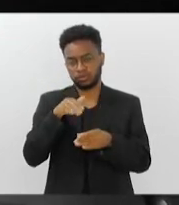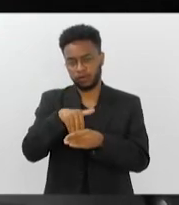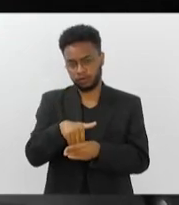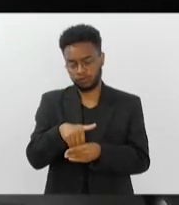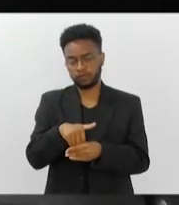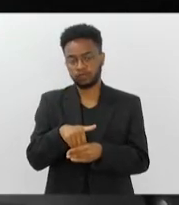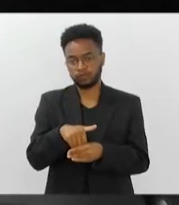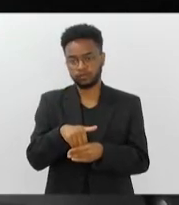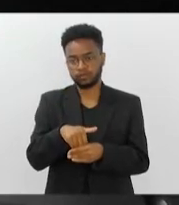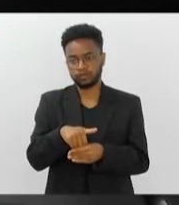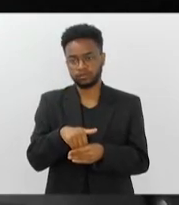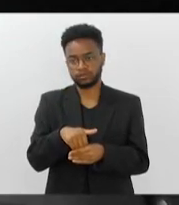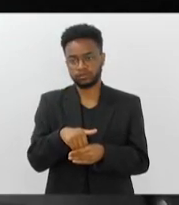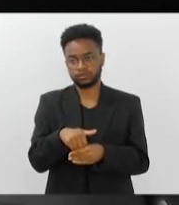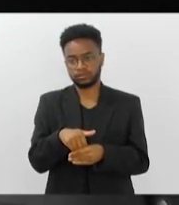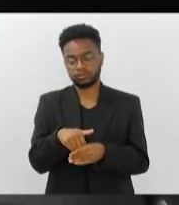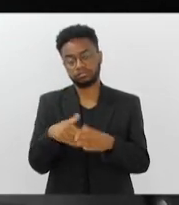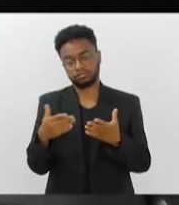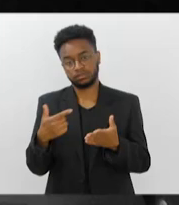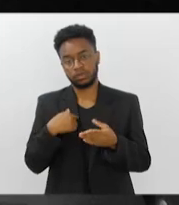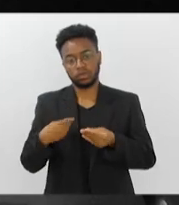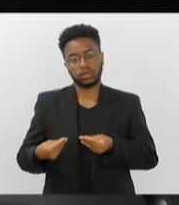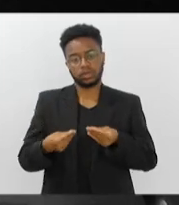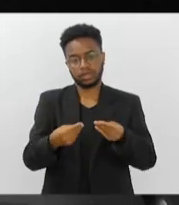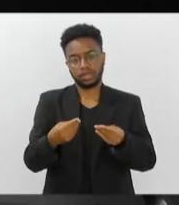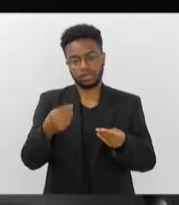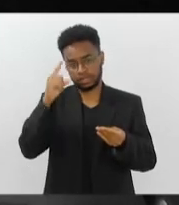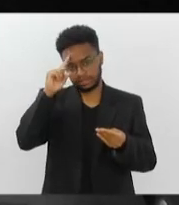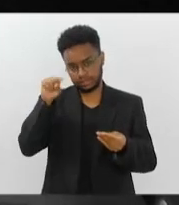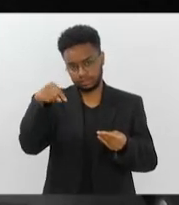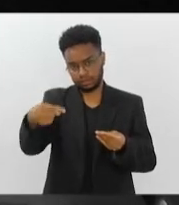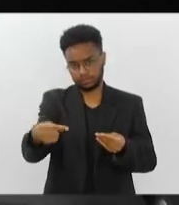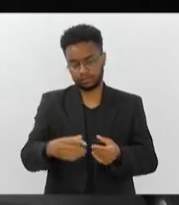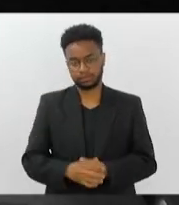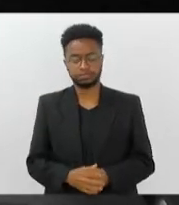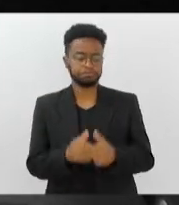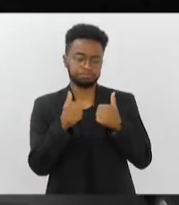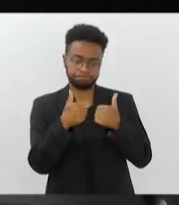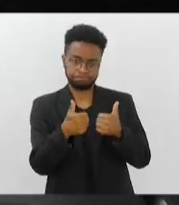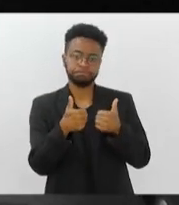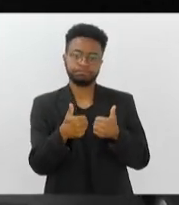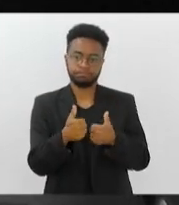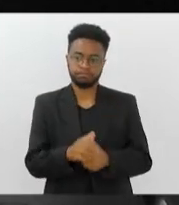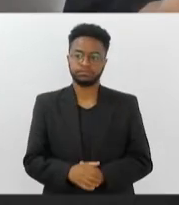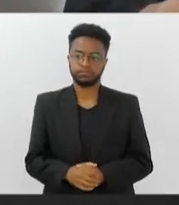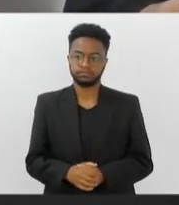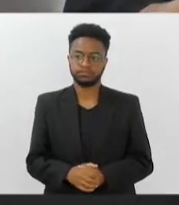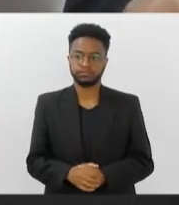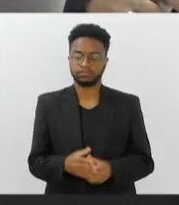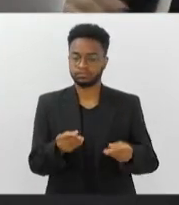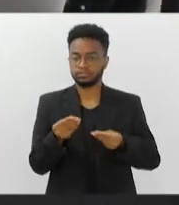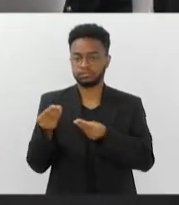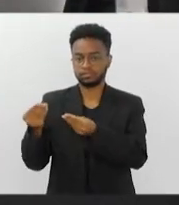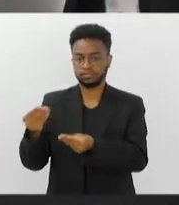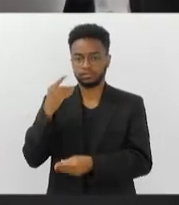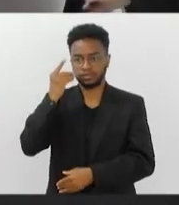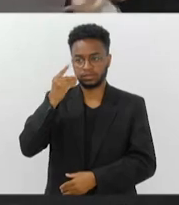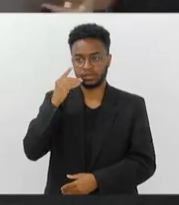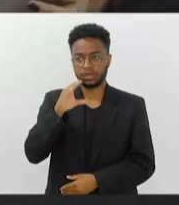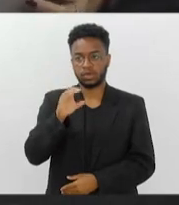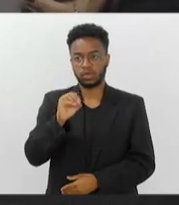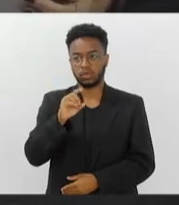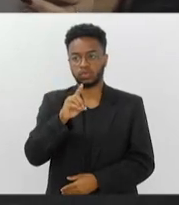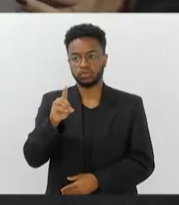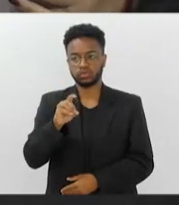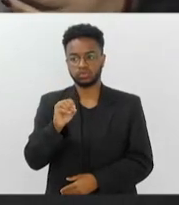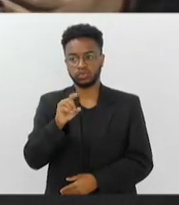e eu retorno na sessão seguinte. Perfeitamente. Vista concedida ao deputado Vinícius